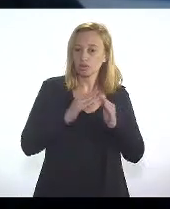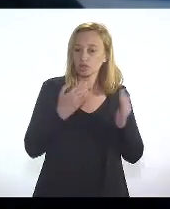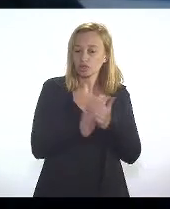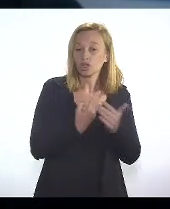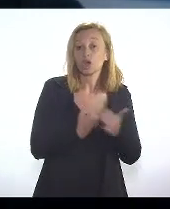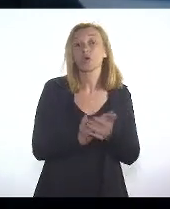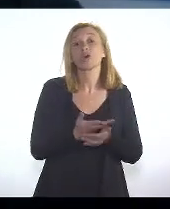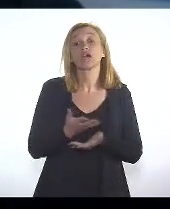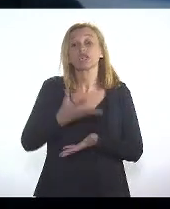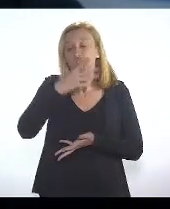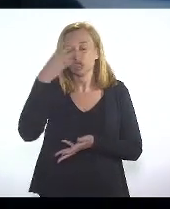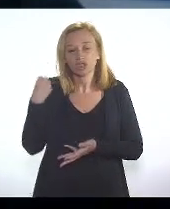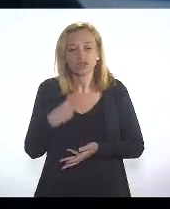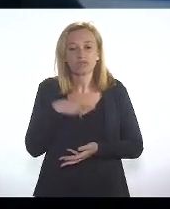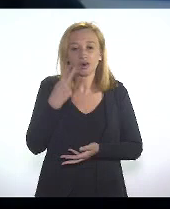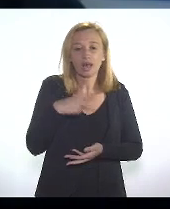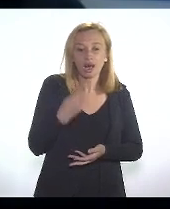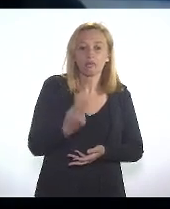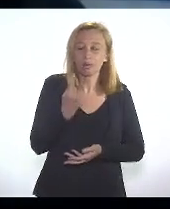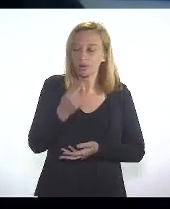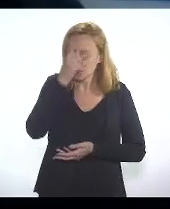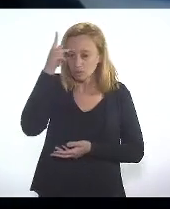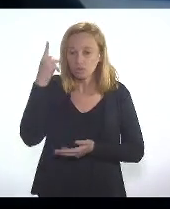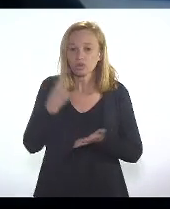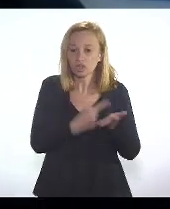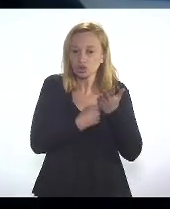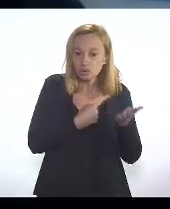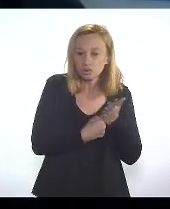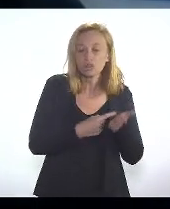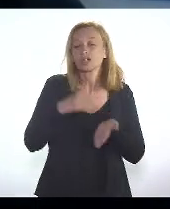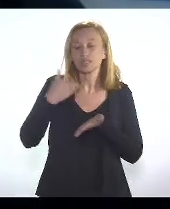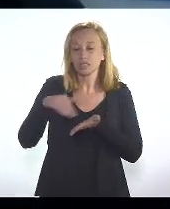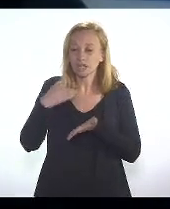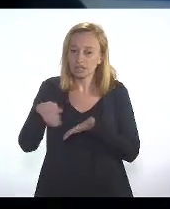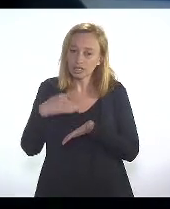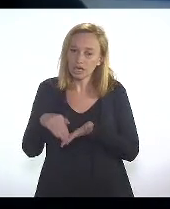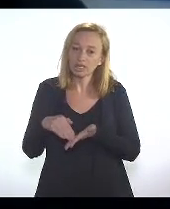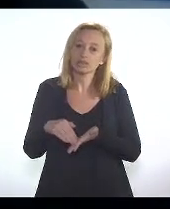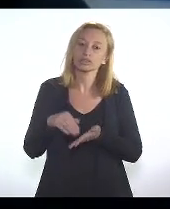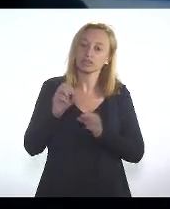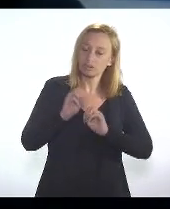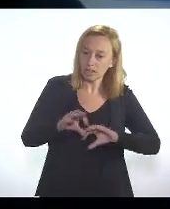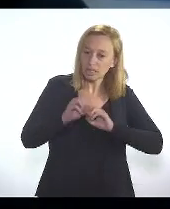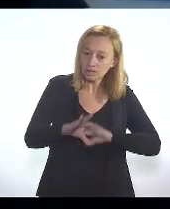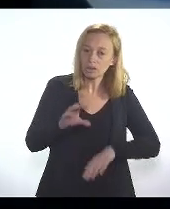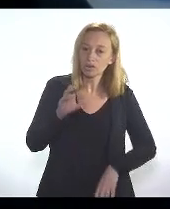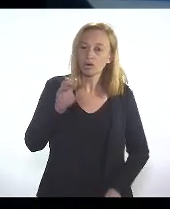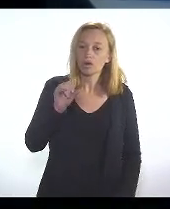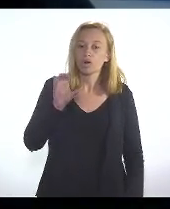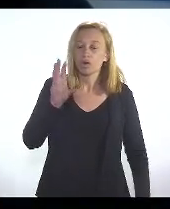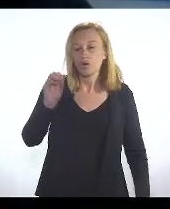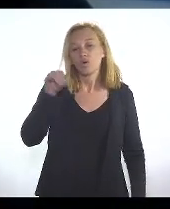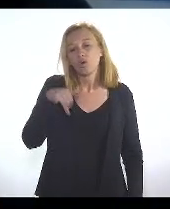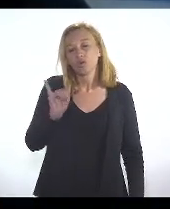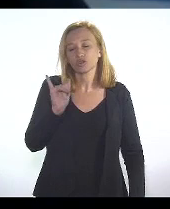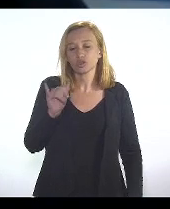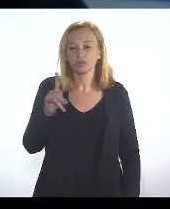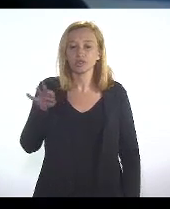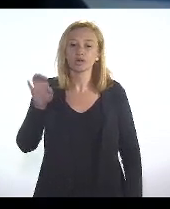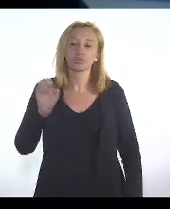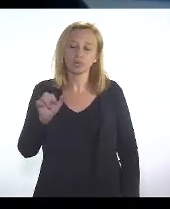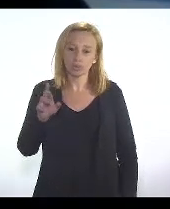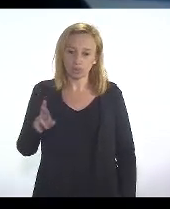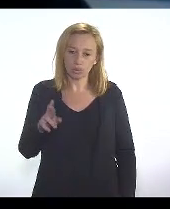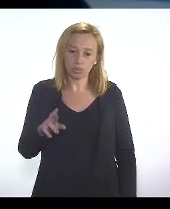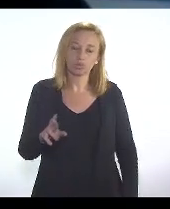de mencionar alguém que ajudou muito, que é o secretário de Educação, Conte Bittencourt. Então, fica aqui o registro atrasado